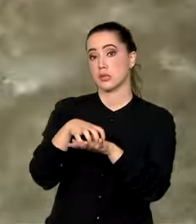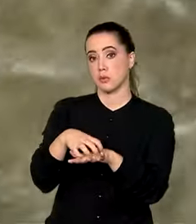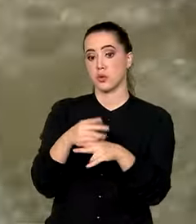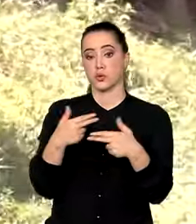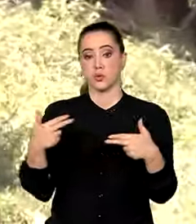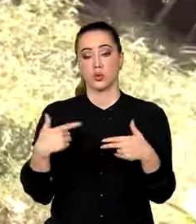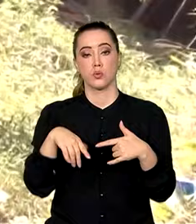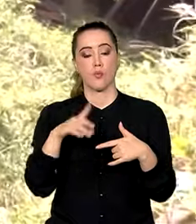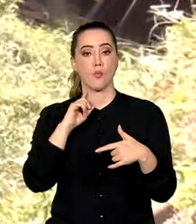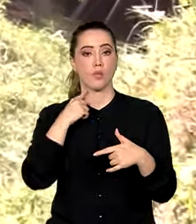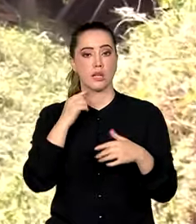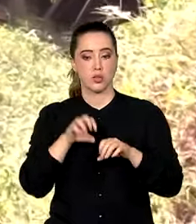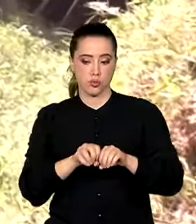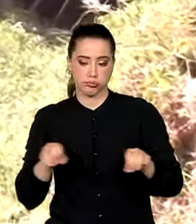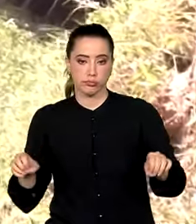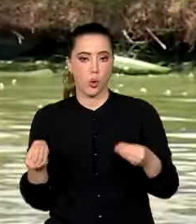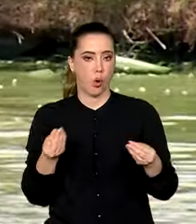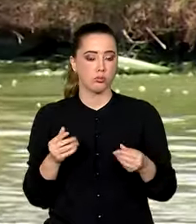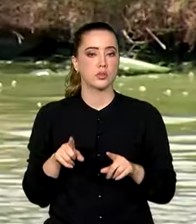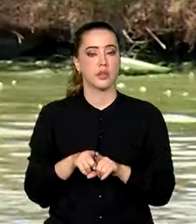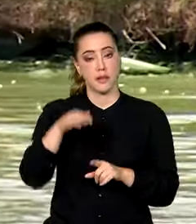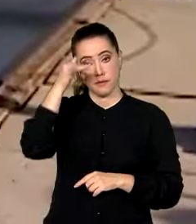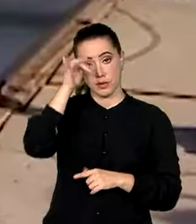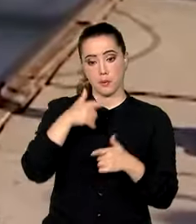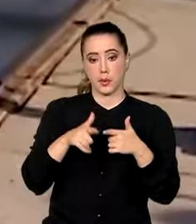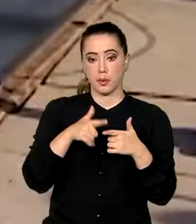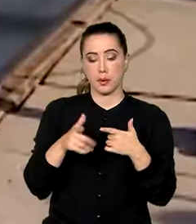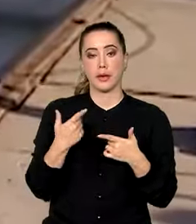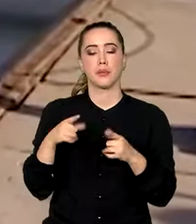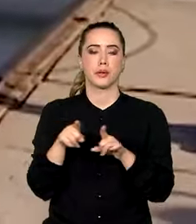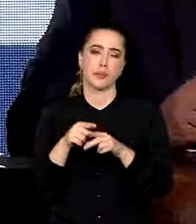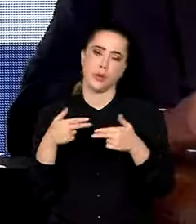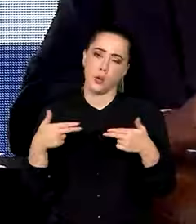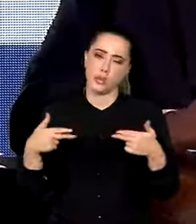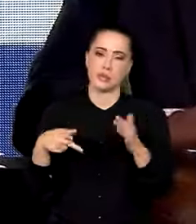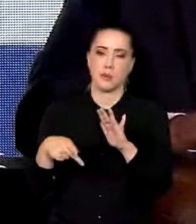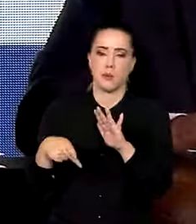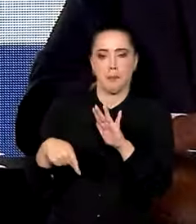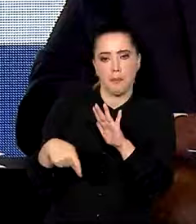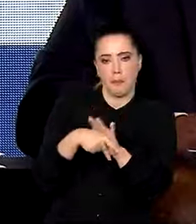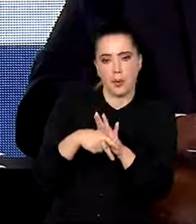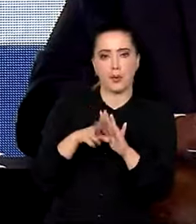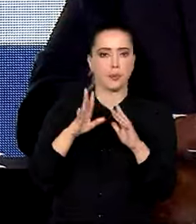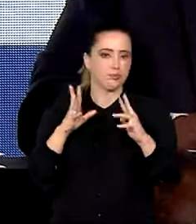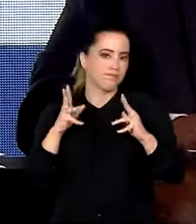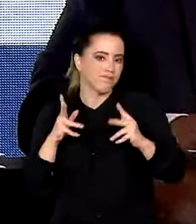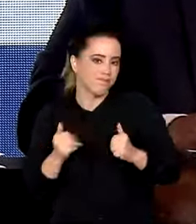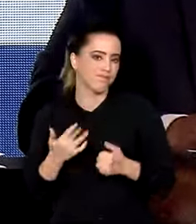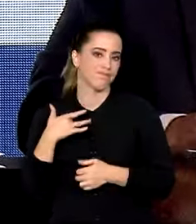de resíduos, prevenção a desastres, drenagem e saneamento básico. O ministro das